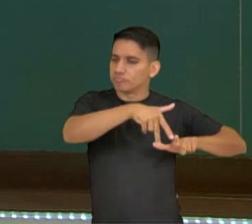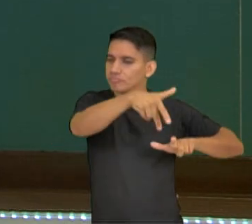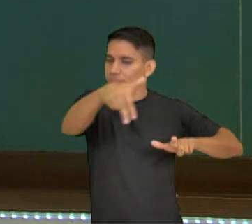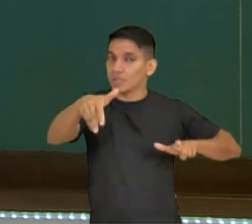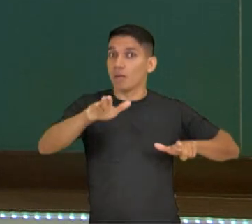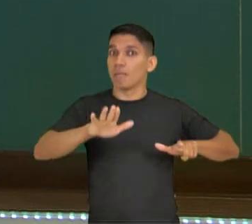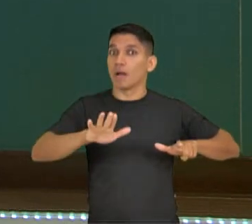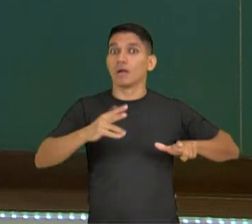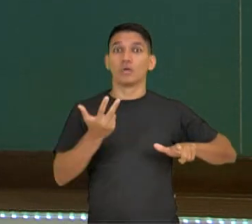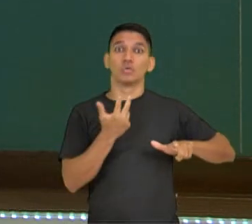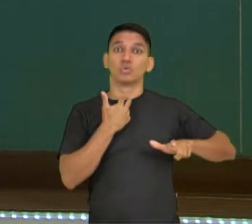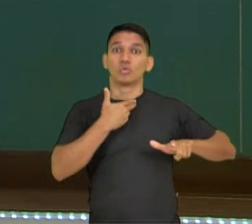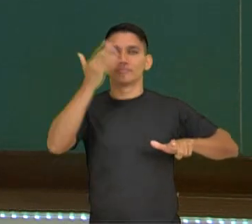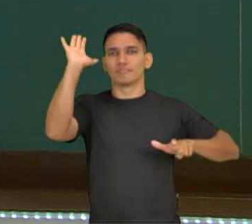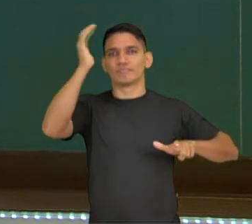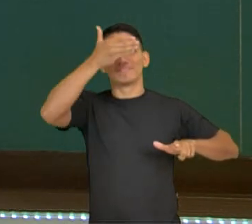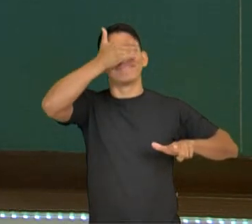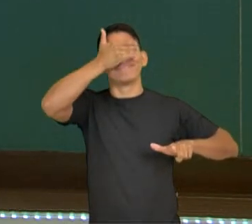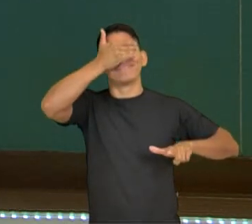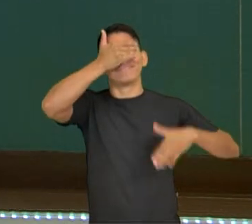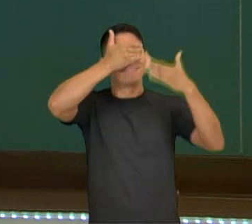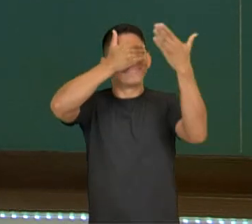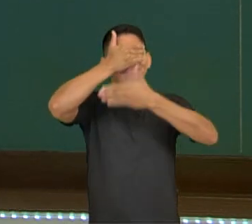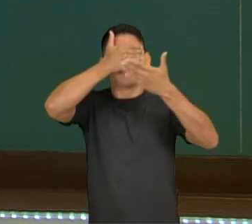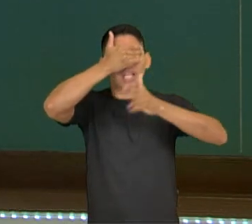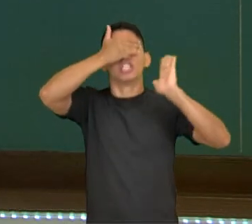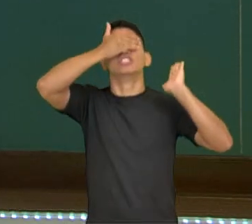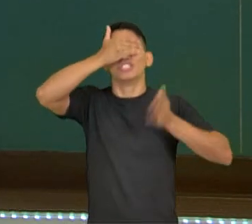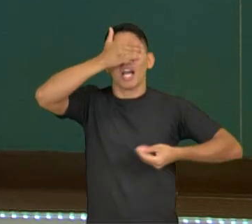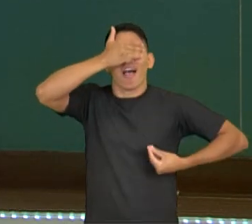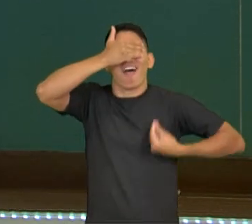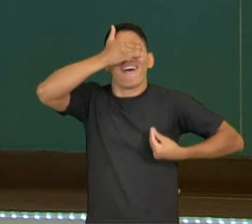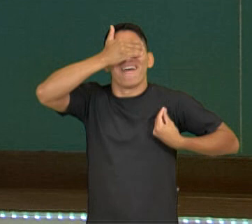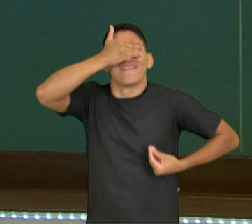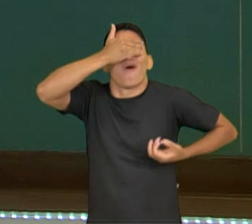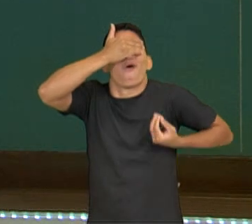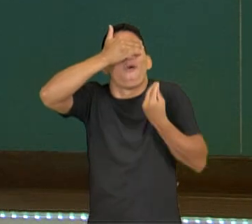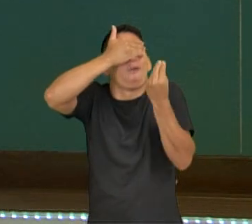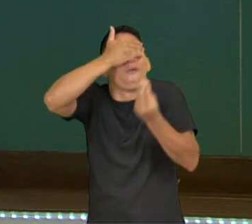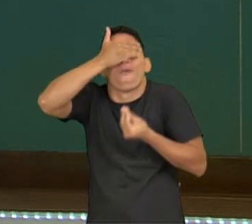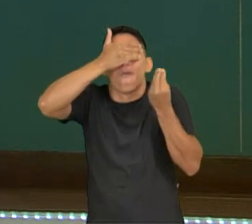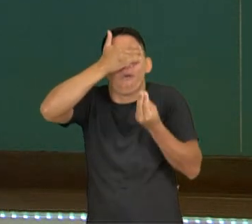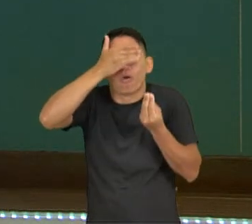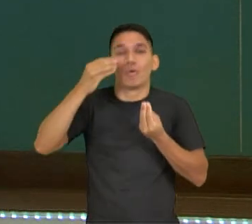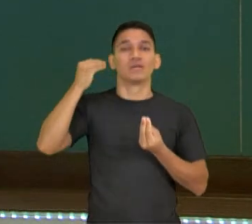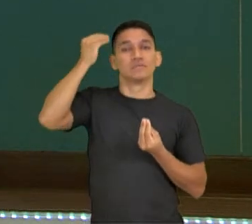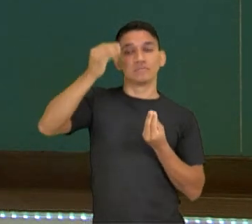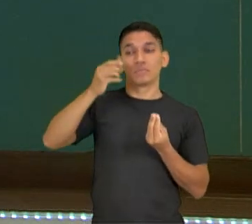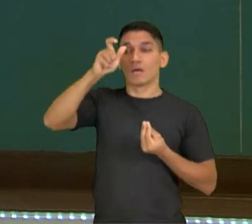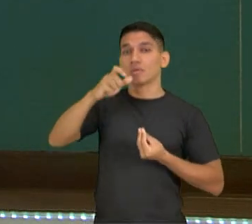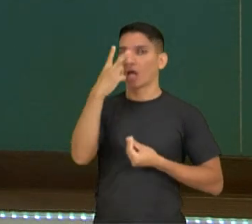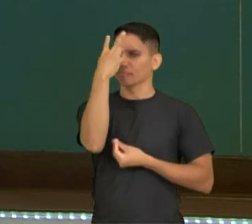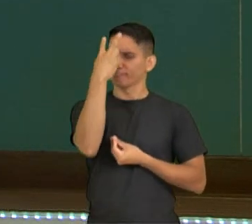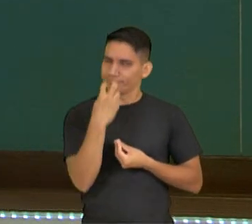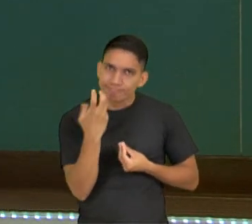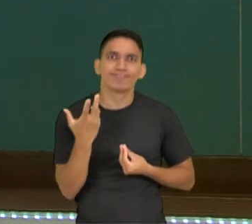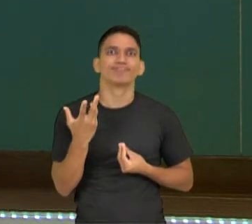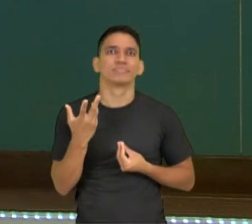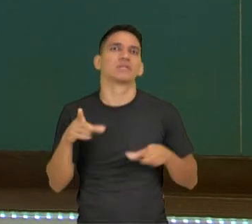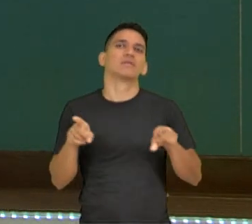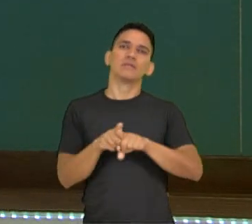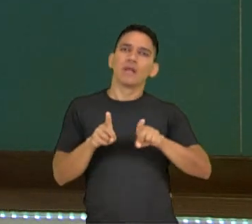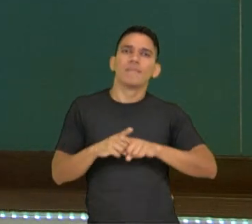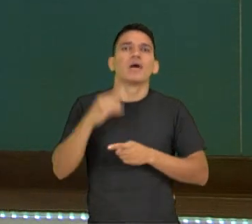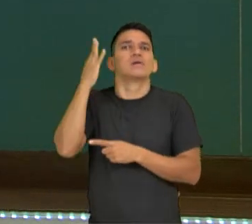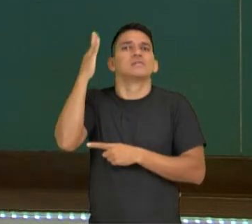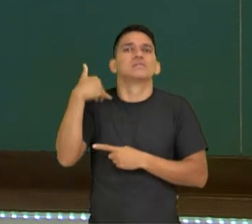não poderiam enxergar. Então, aí eles já vivenciam, já uma pessoa que tem a deficiência visual. E